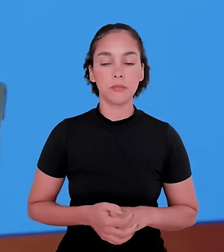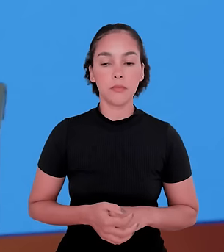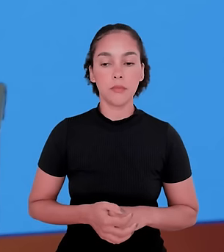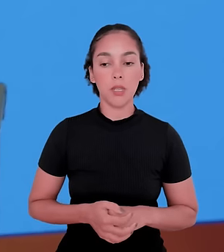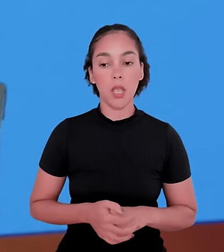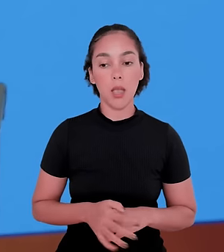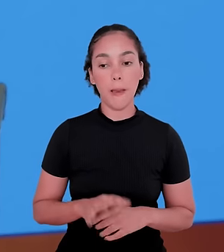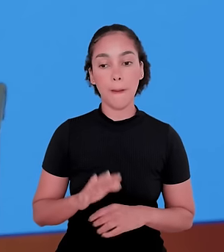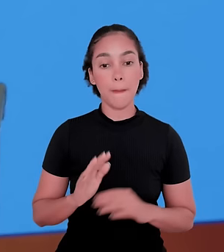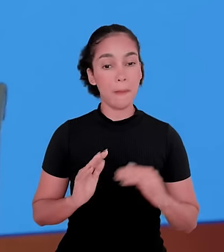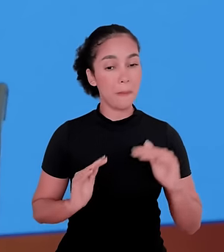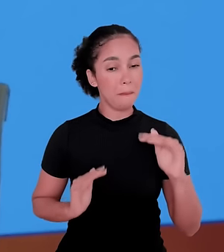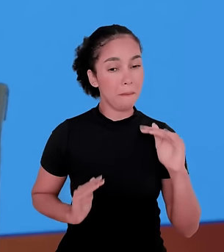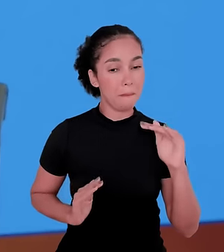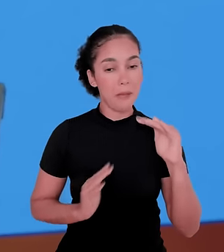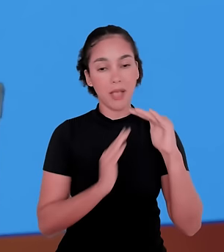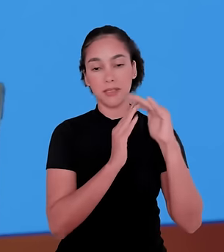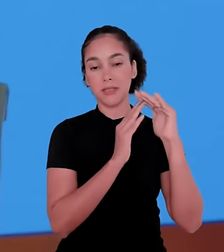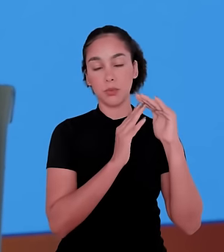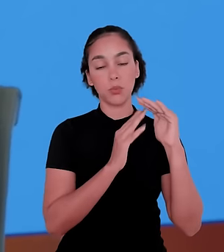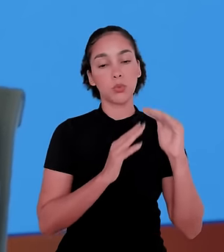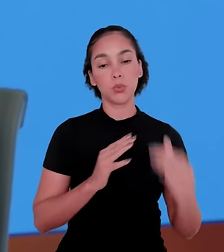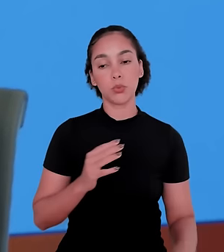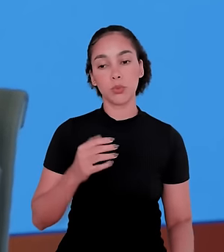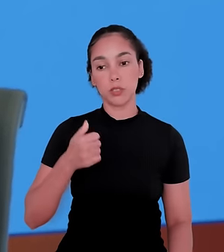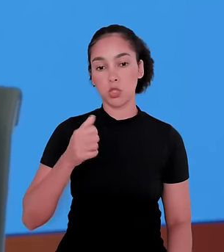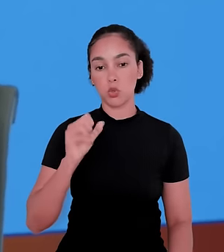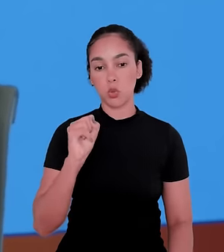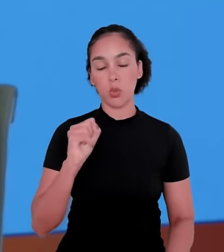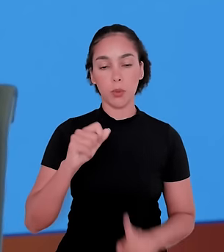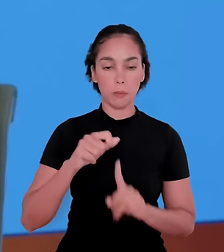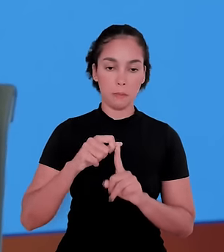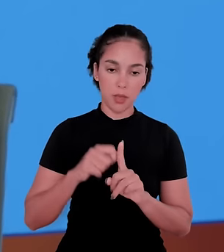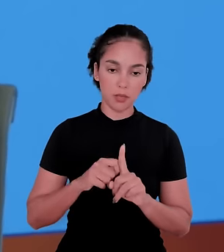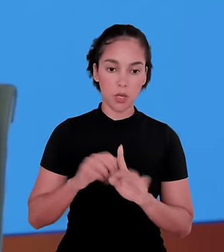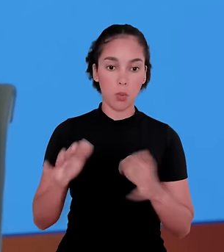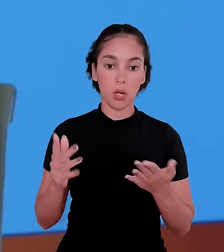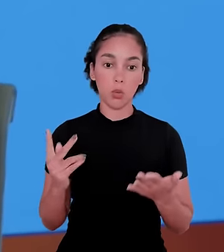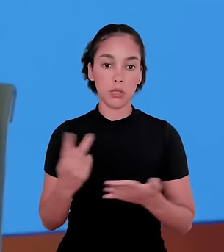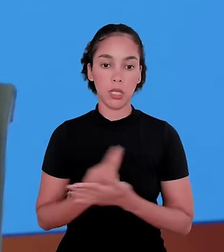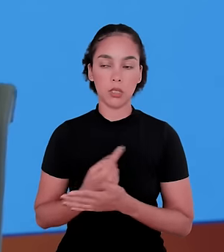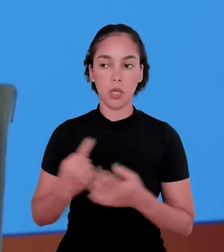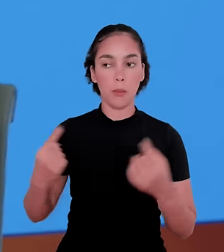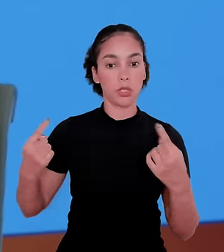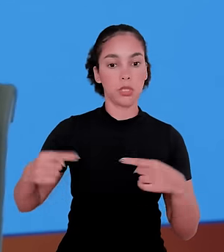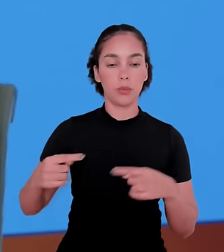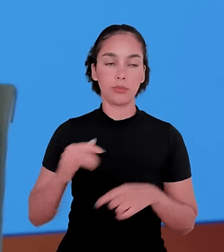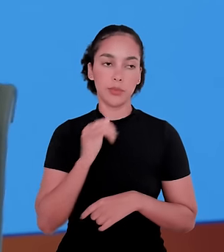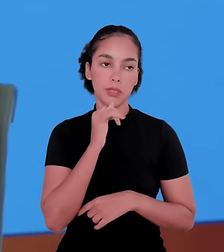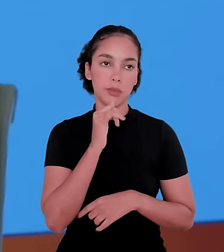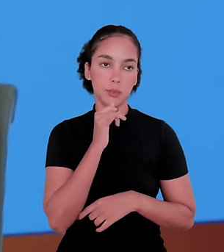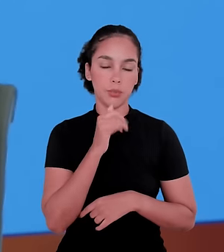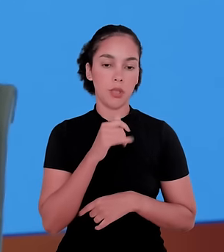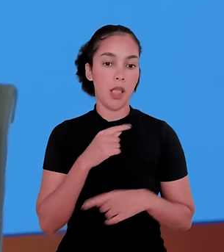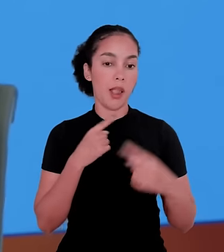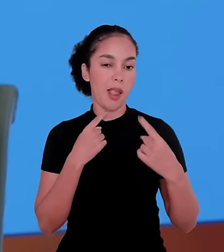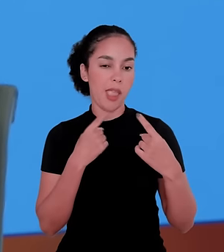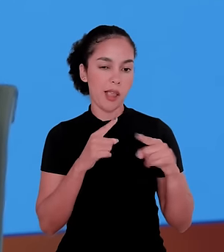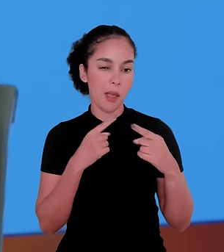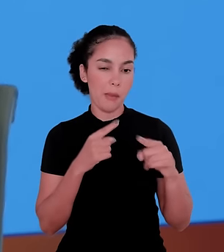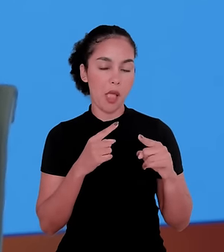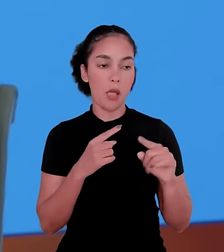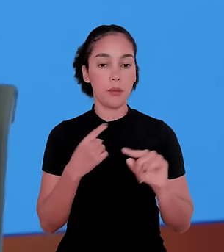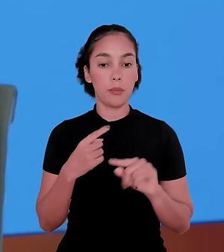e máximo de 18 meses para pedidos quando alguém Entra com uma oposição ou seja uma reclamação frente a